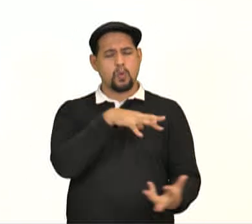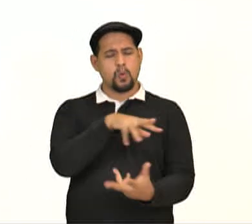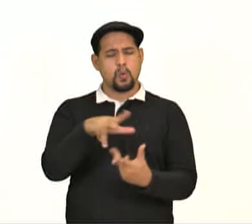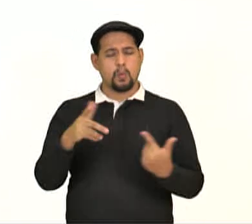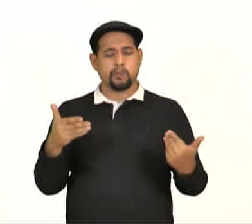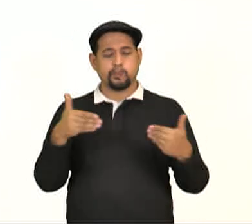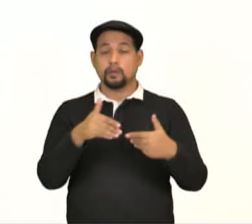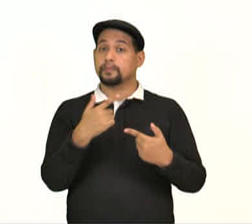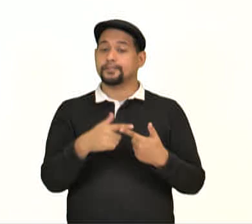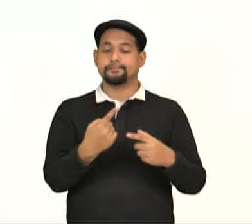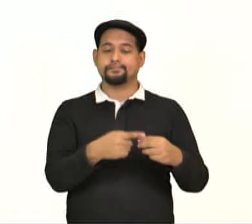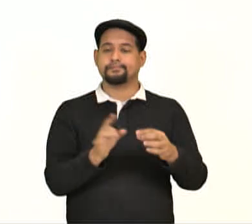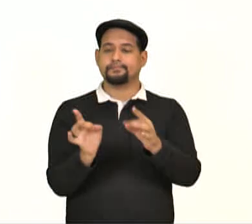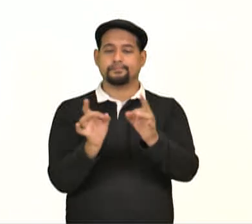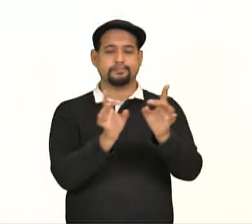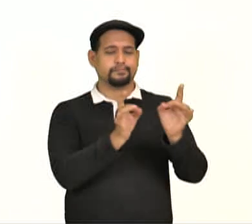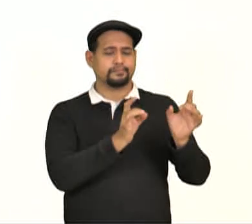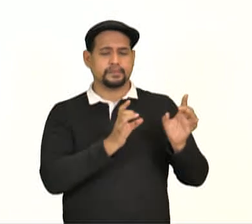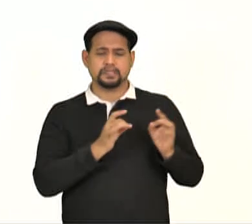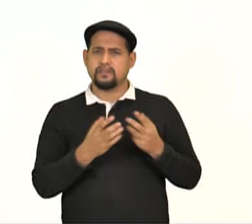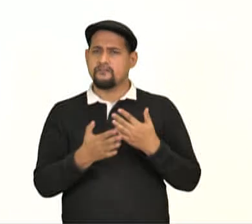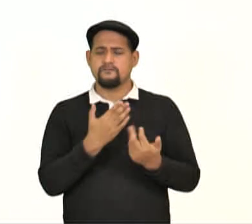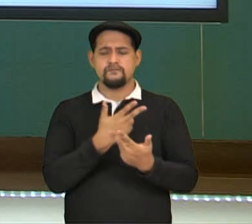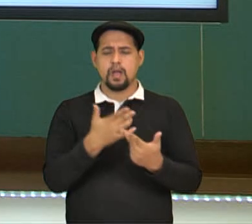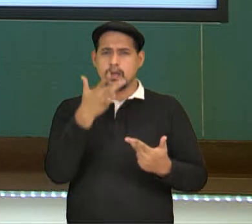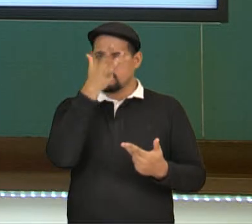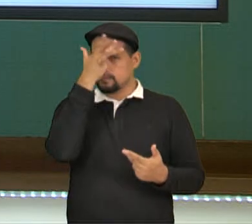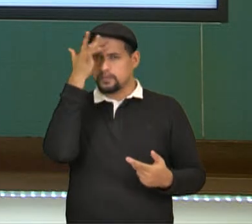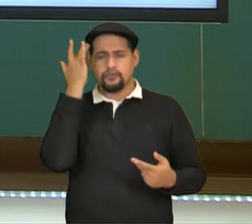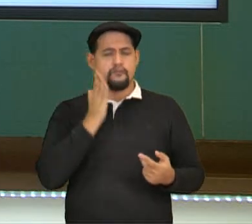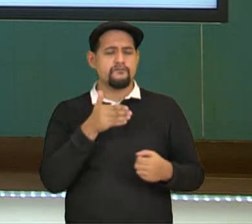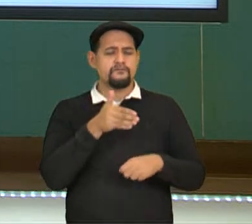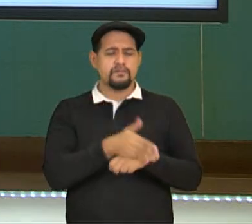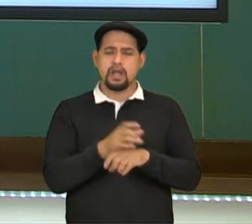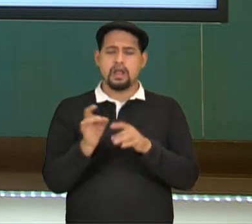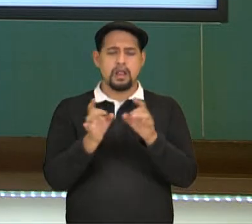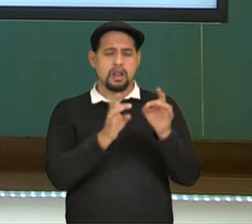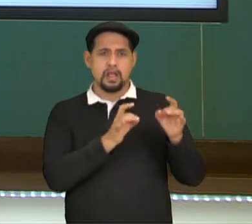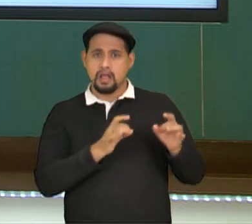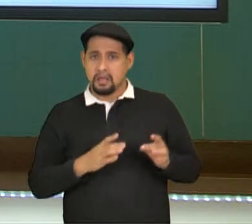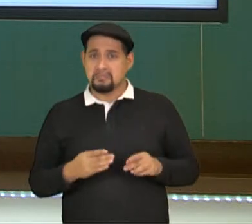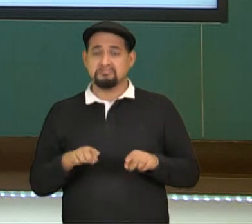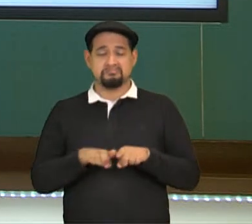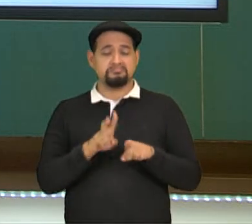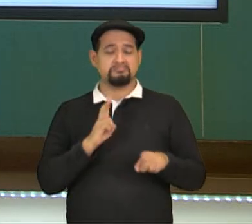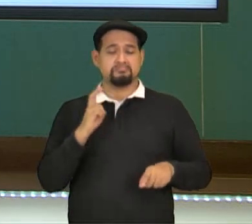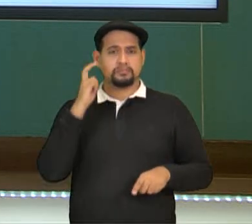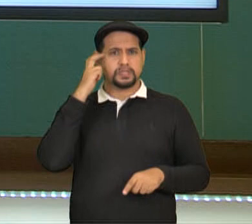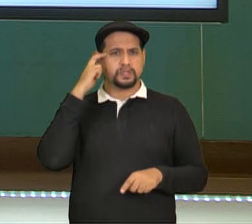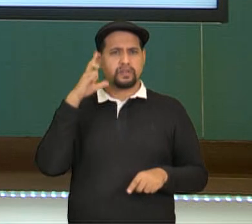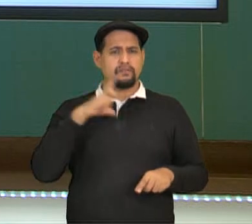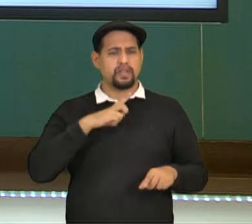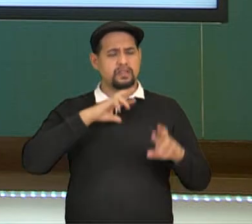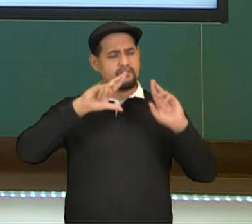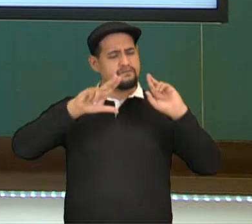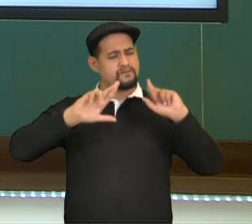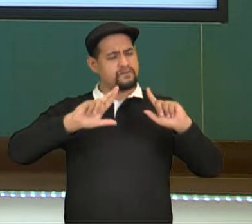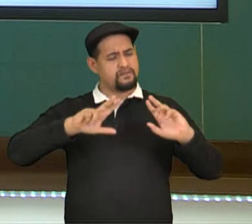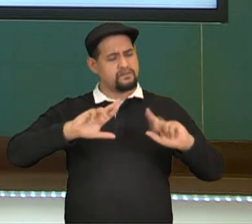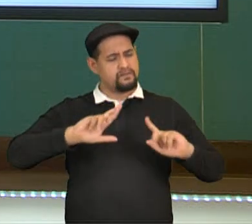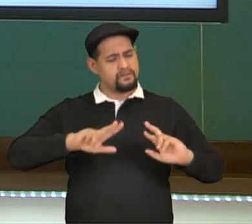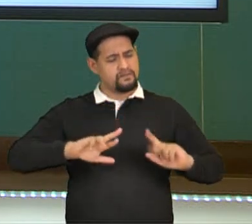uma cidade comercial, então muitas pessoas vão usar de rotas comerciais ali, né? Isso vai influenciar a cultura. A gente vai ter várias culturas